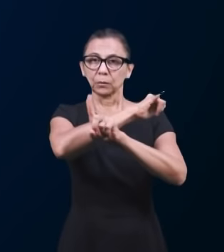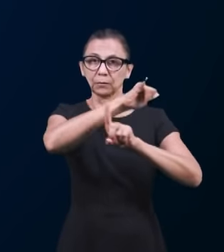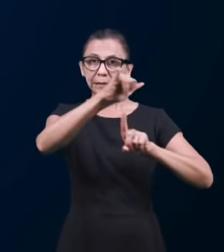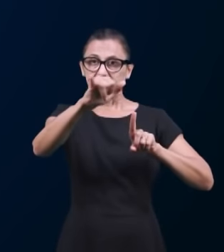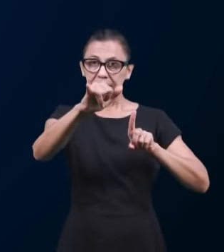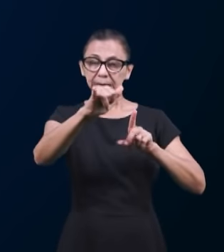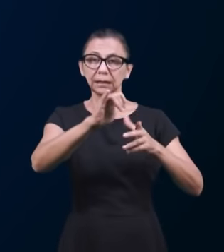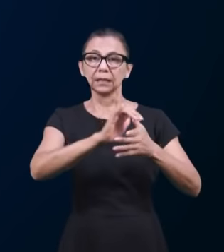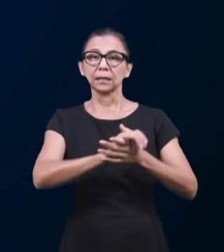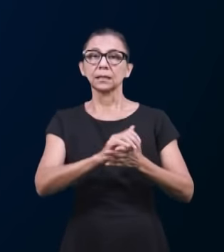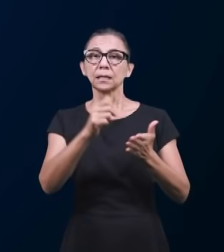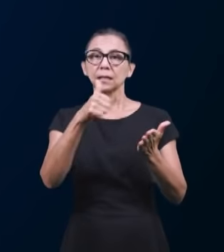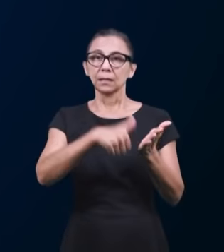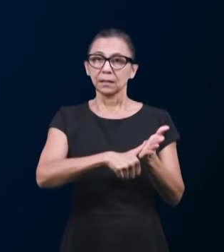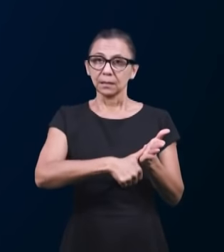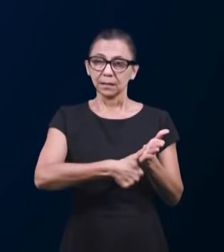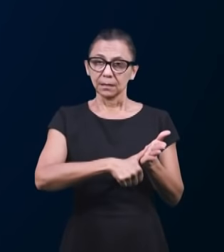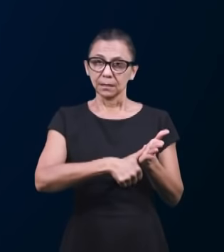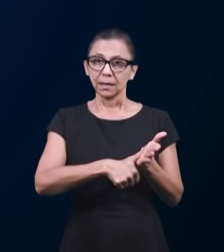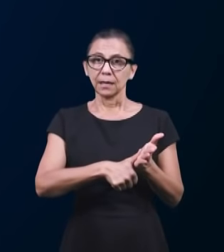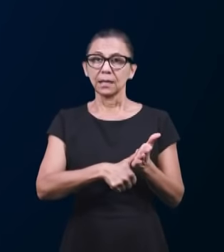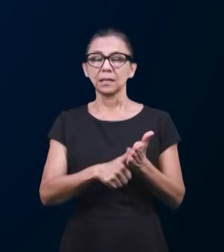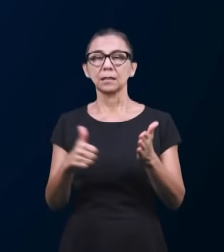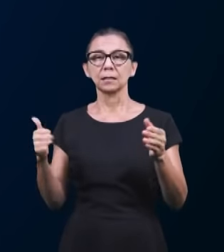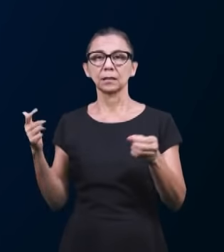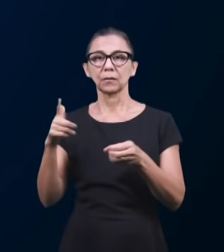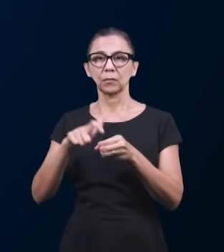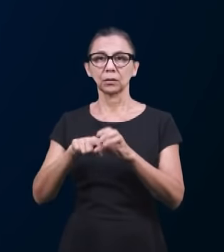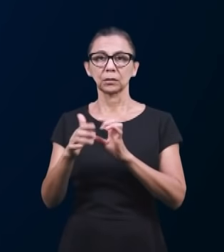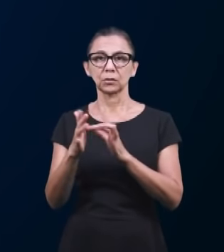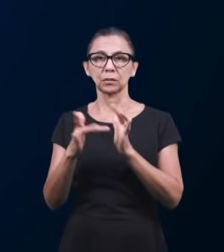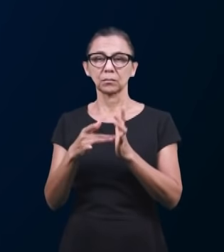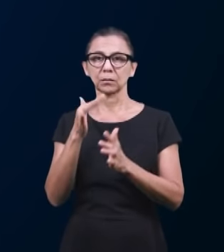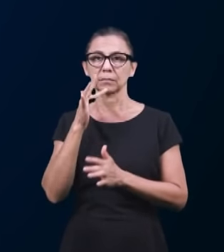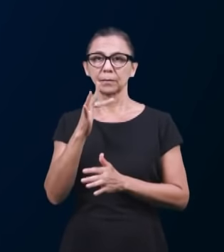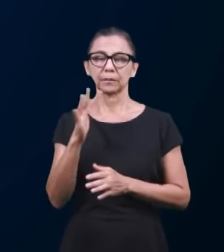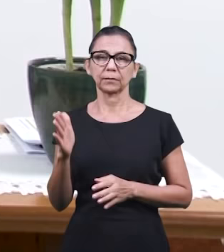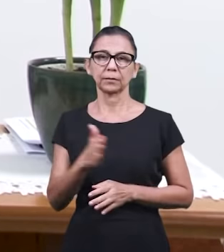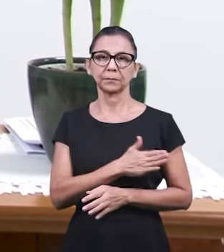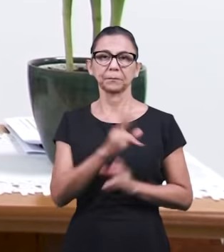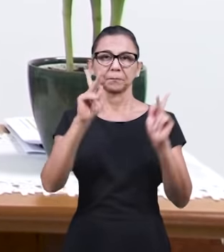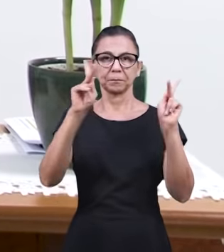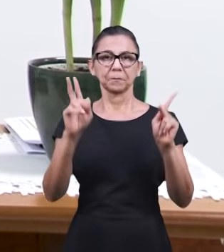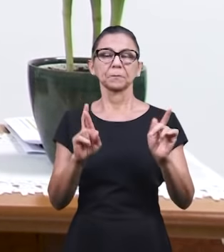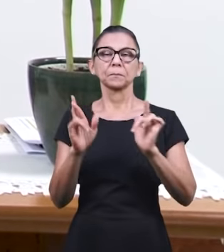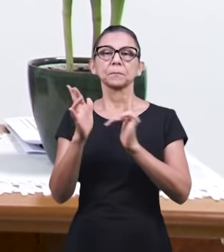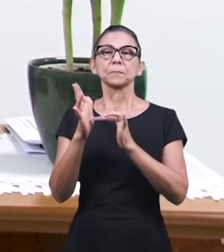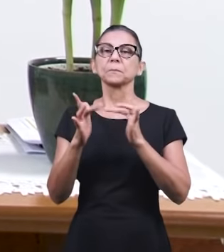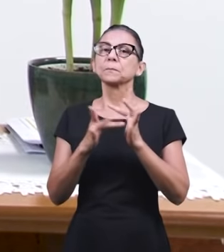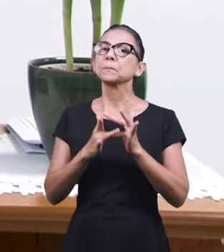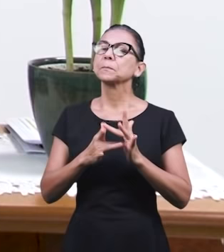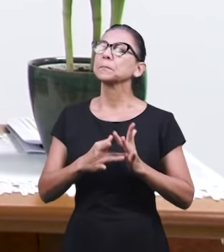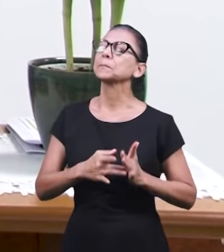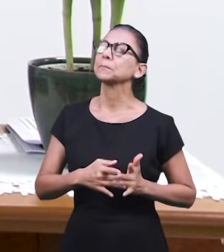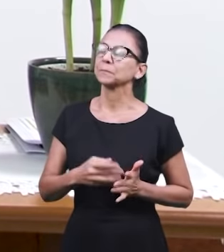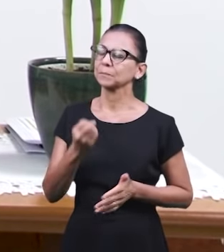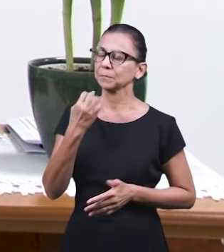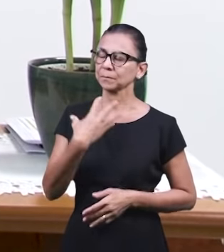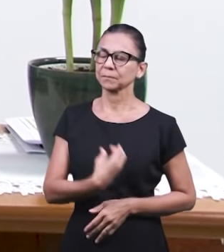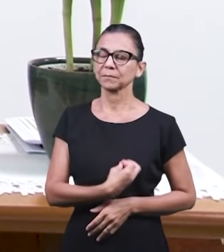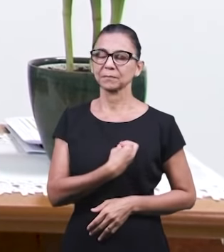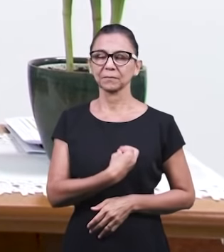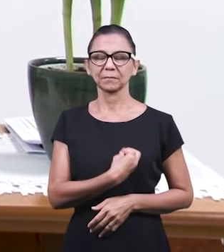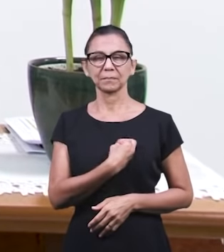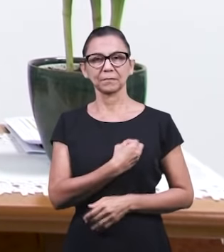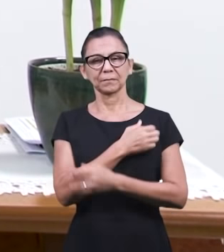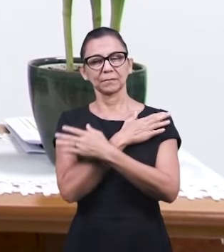livro, porque próximo está o tempo. A paz do Senhor. Abraço, pastor Hélio. Boa